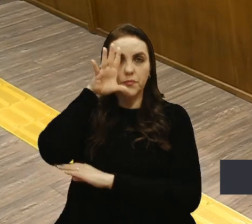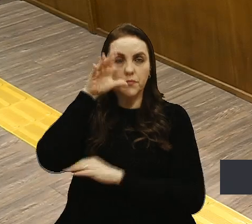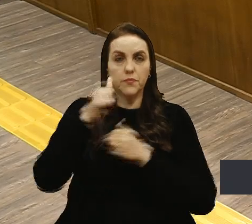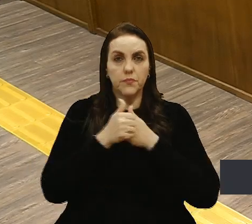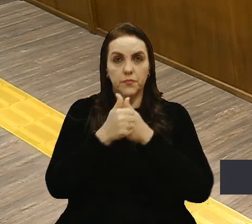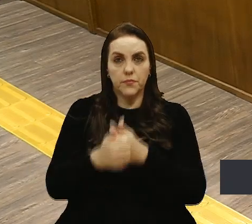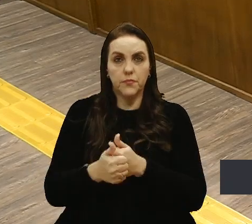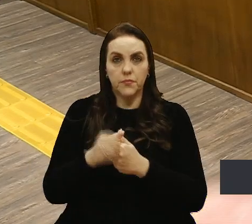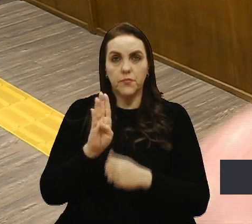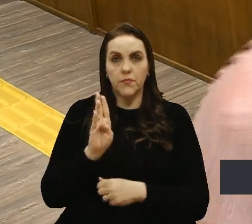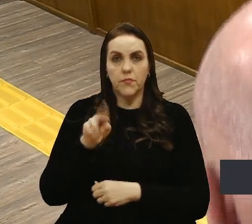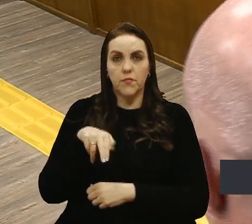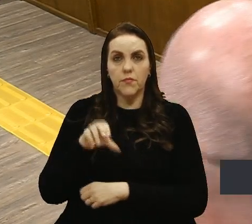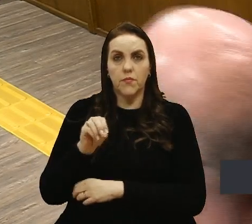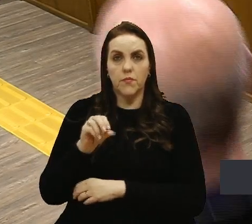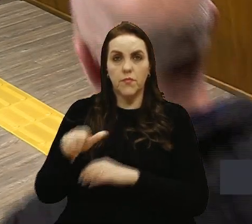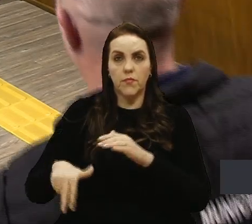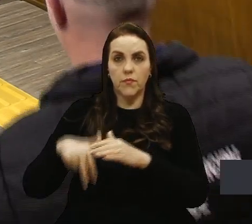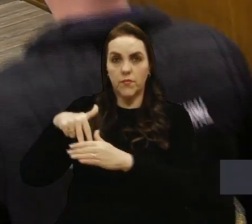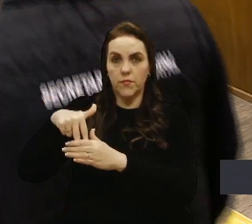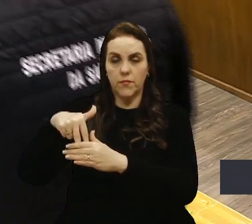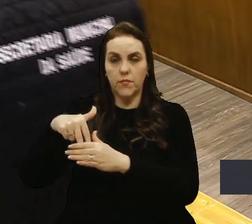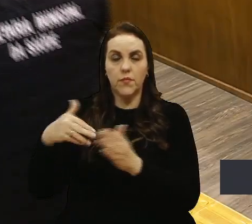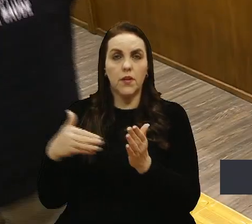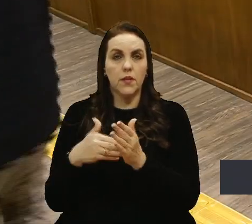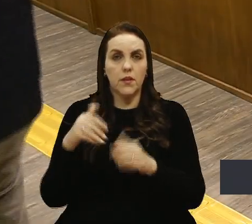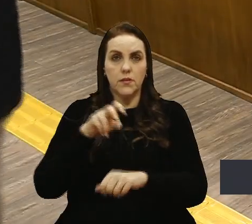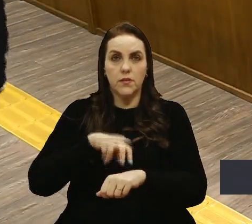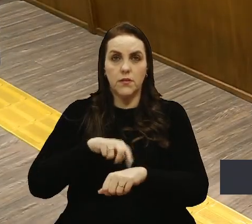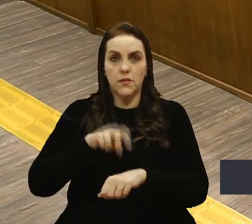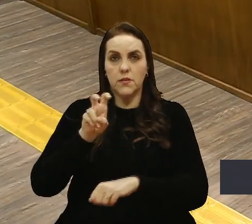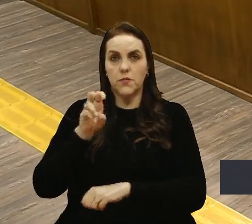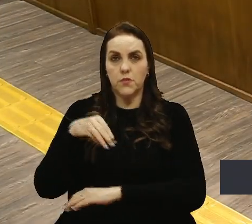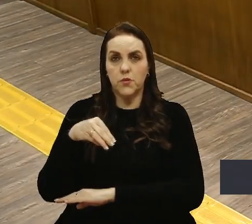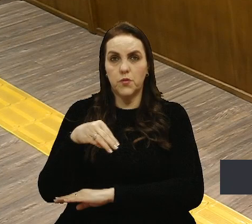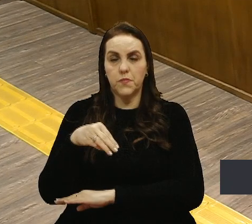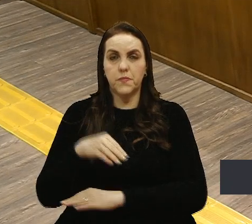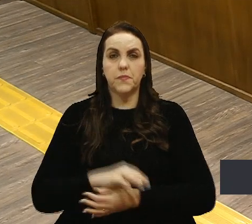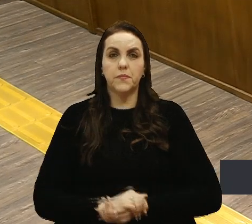Bruno Munir até a tribuna para falar pelo tempo de até 5 minutos.